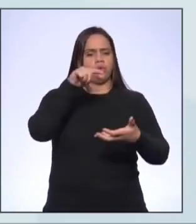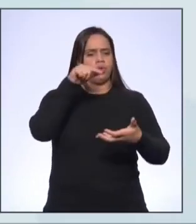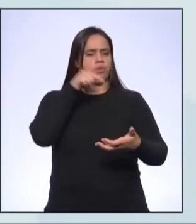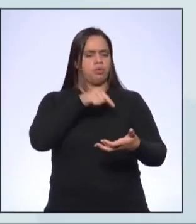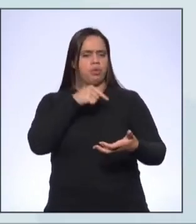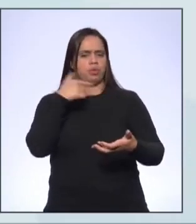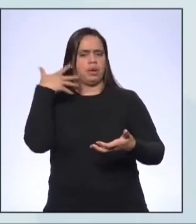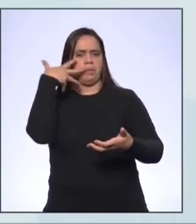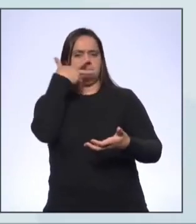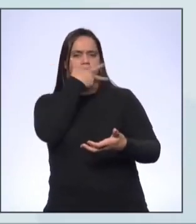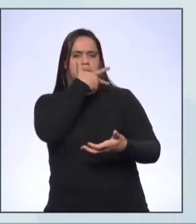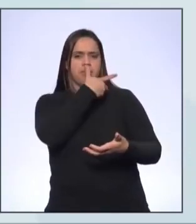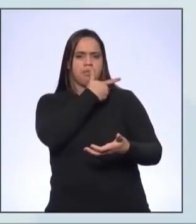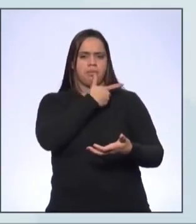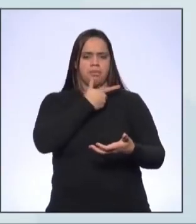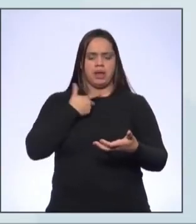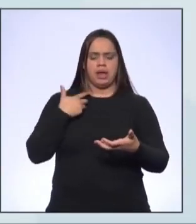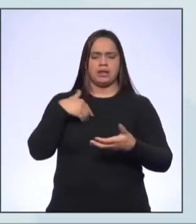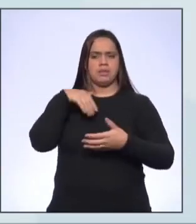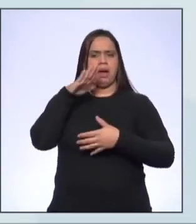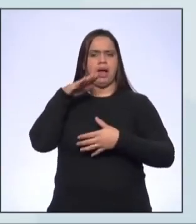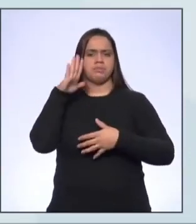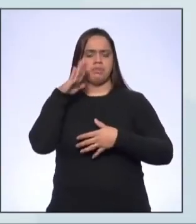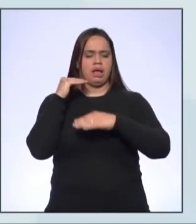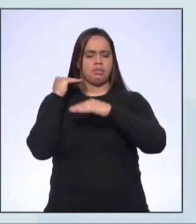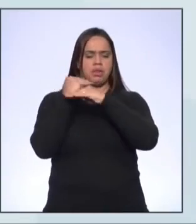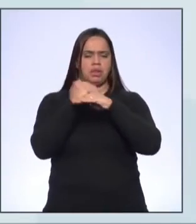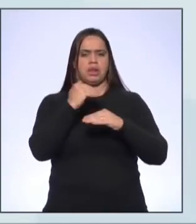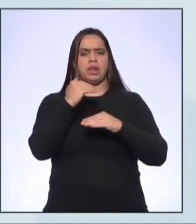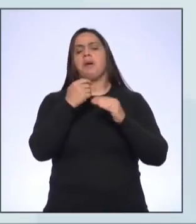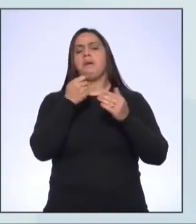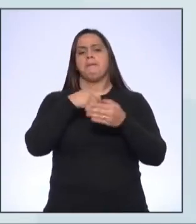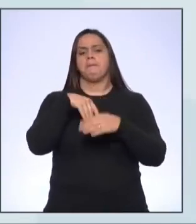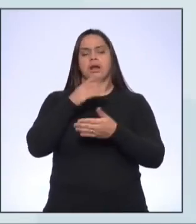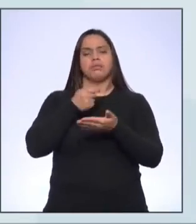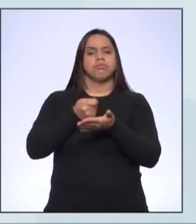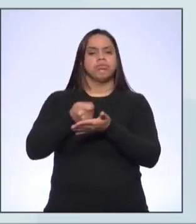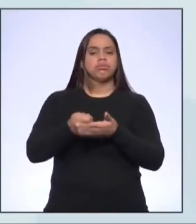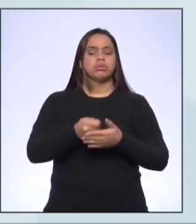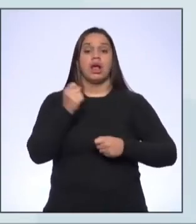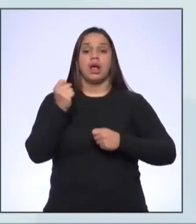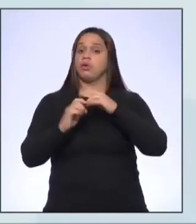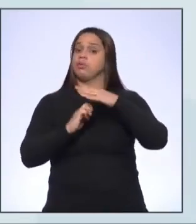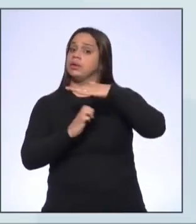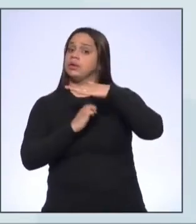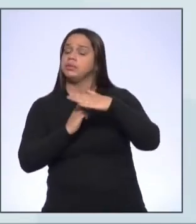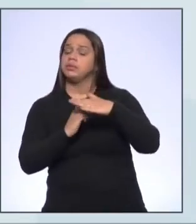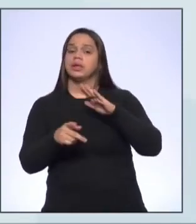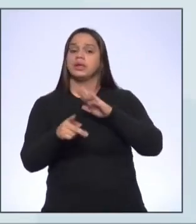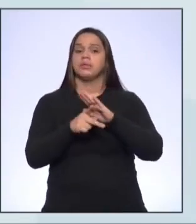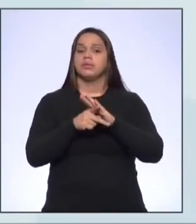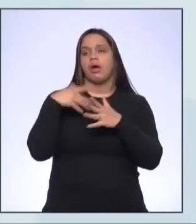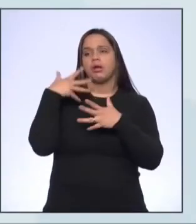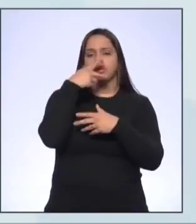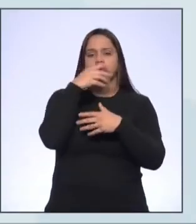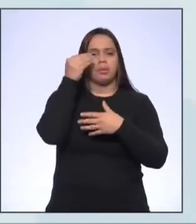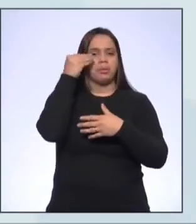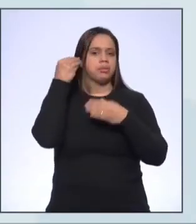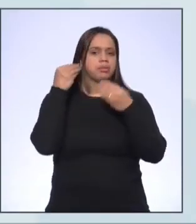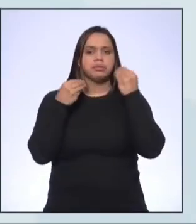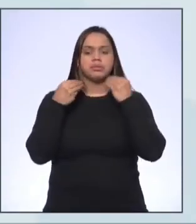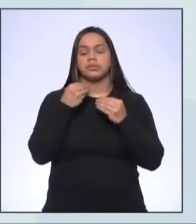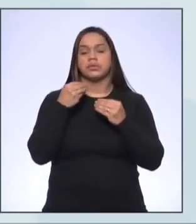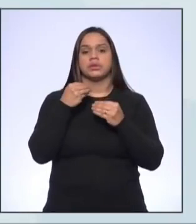ganha espaço, com padrões de beleza cada vez mais exigentes, algumas empresas de cosméticos abusam do bom senso. E ele continua no